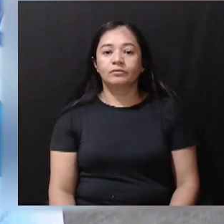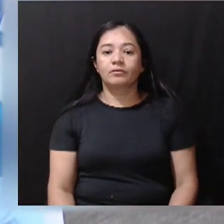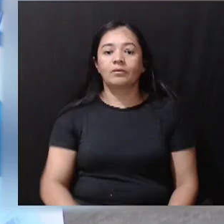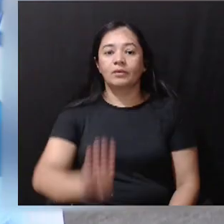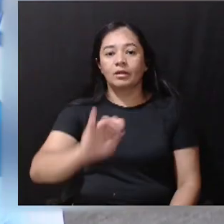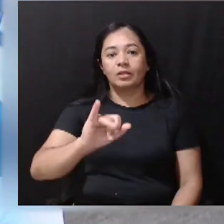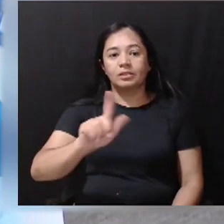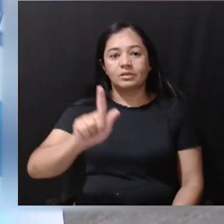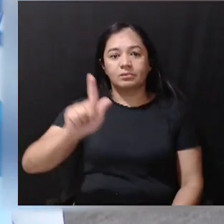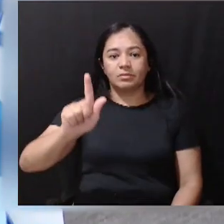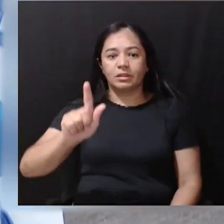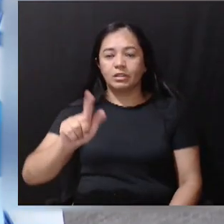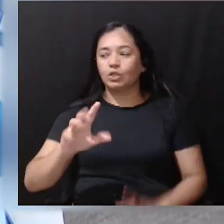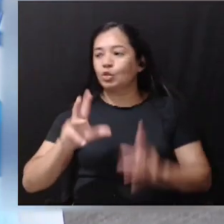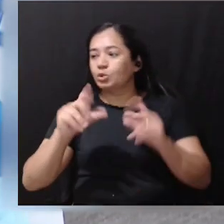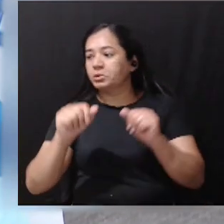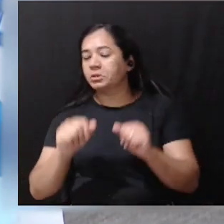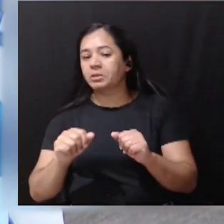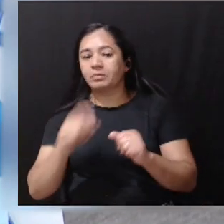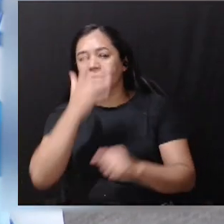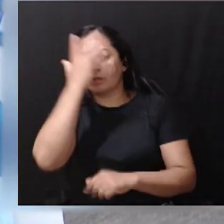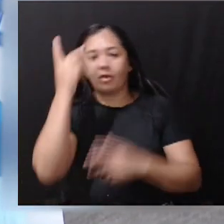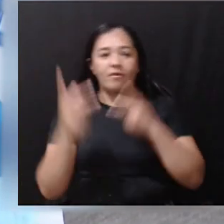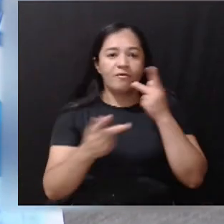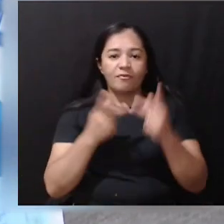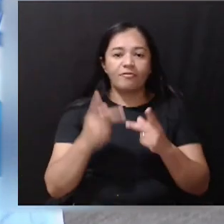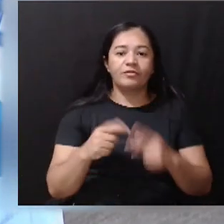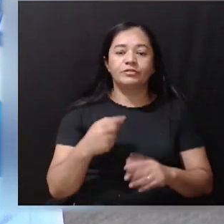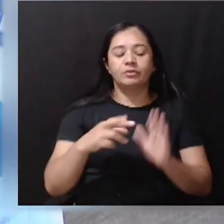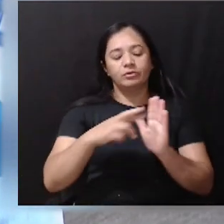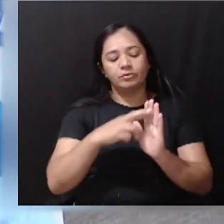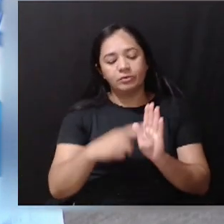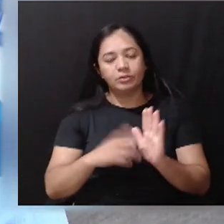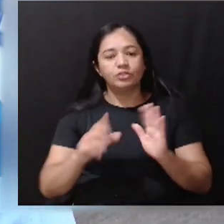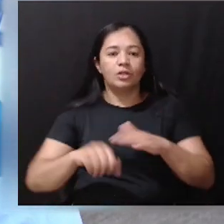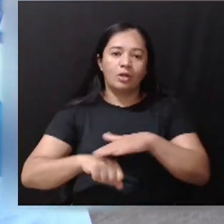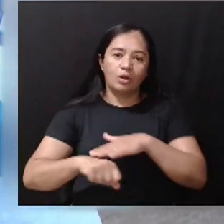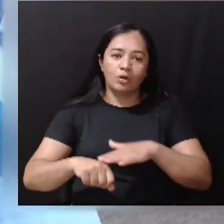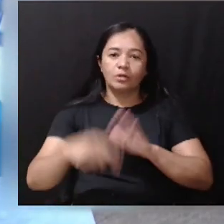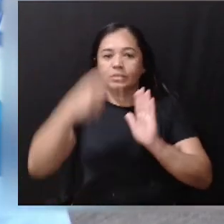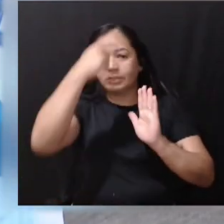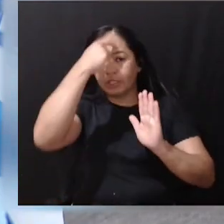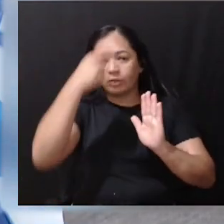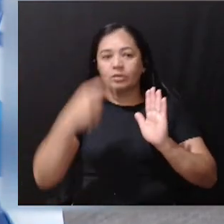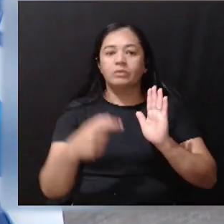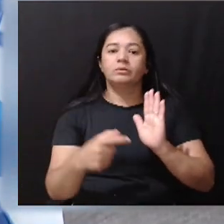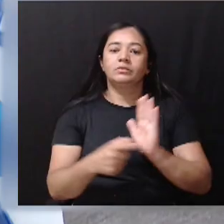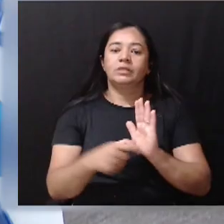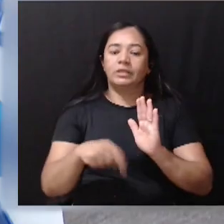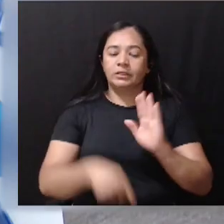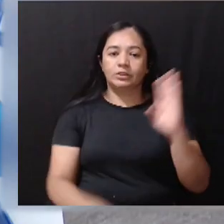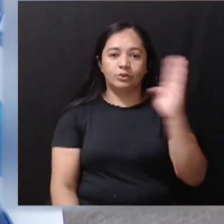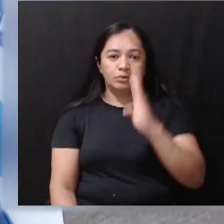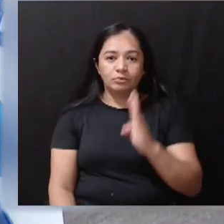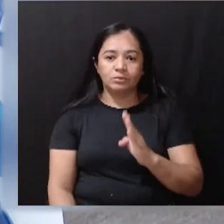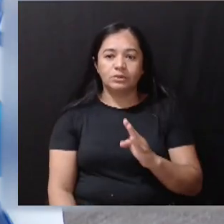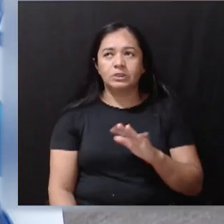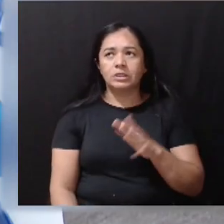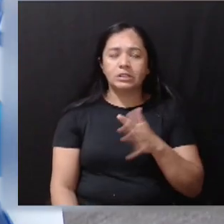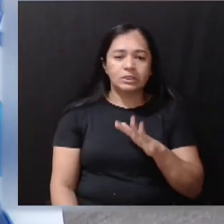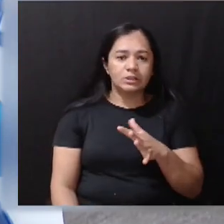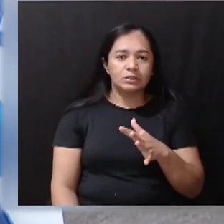mundo fala, né? A gente tem discutido inclusive sobre a regulamentação da inteligência artificial no Brasil e muitas vezes é